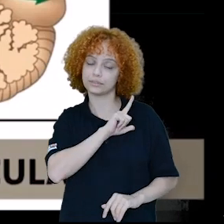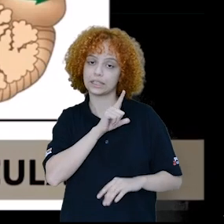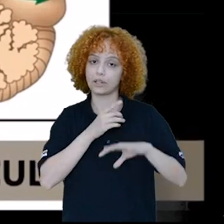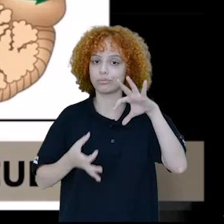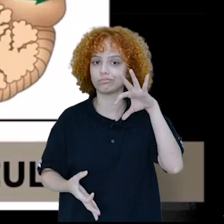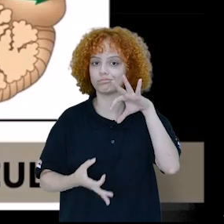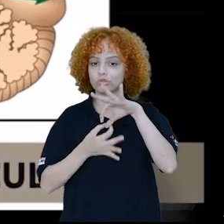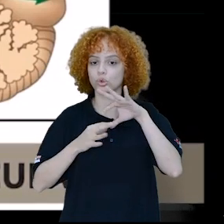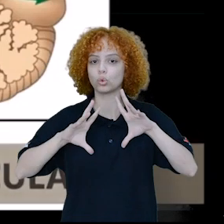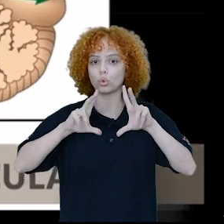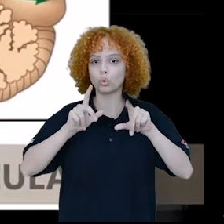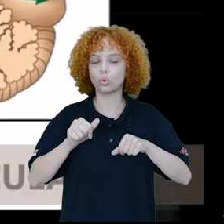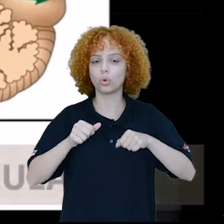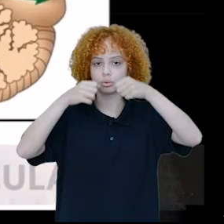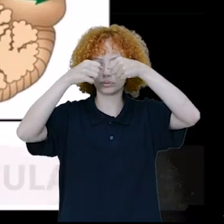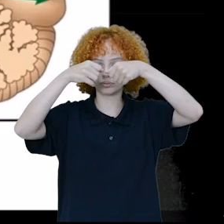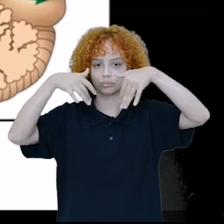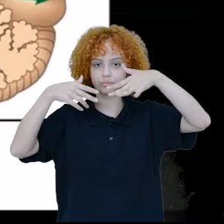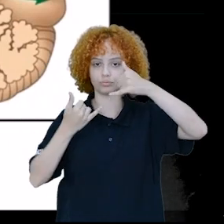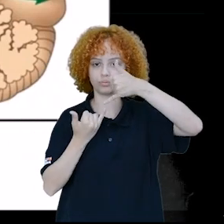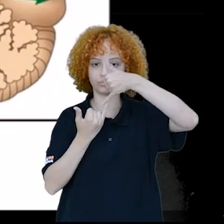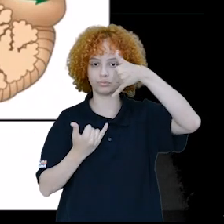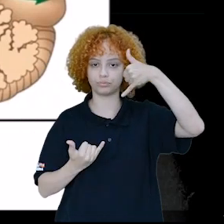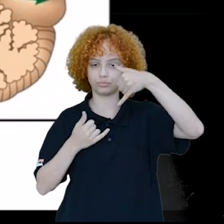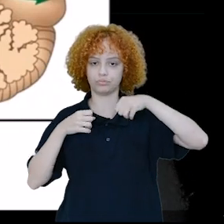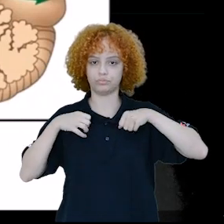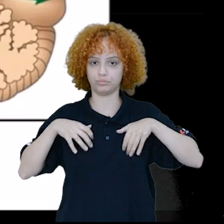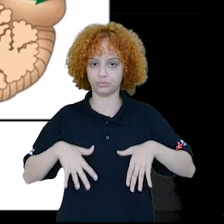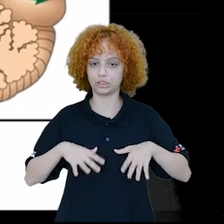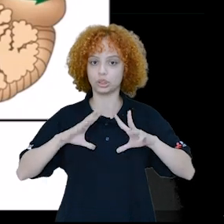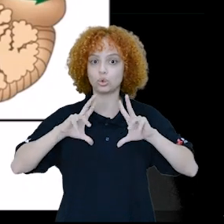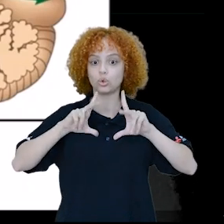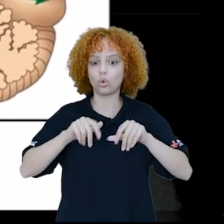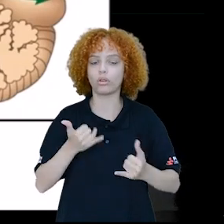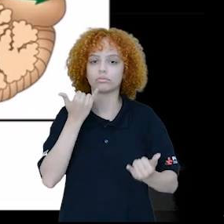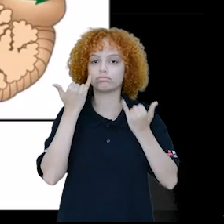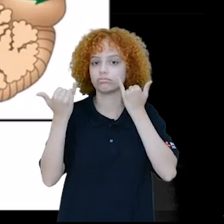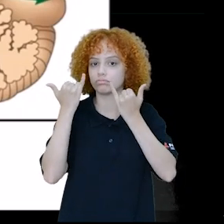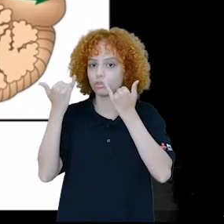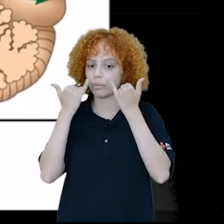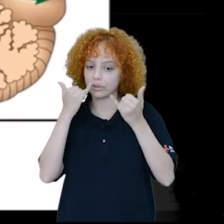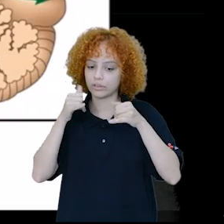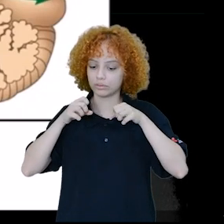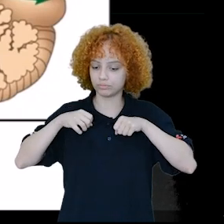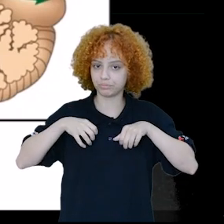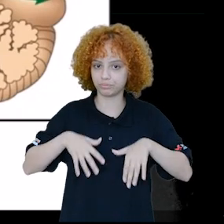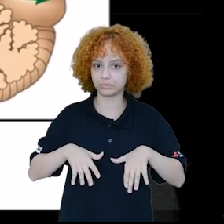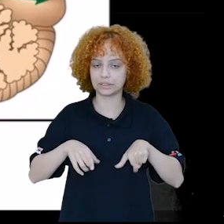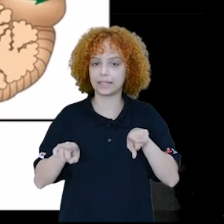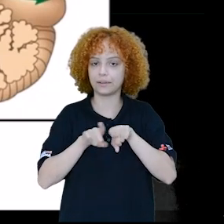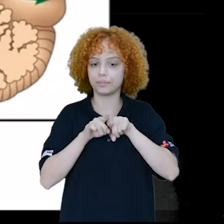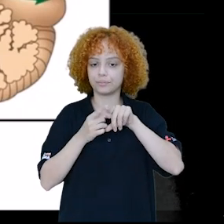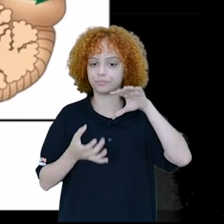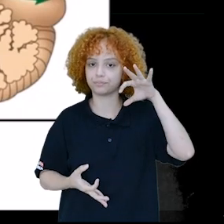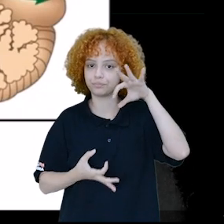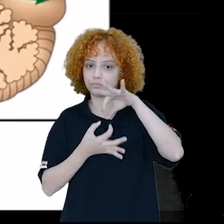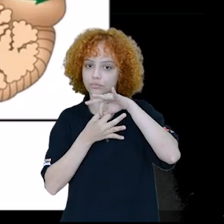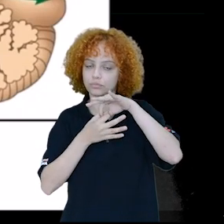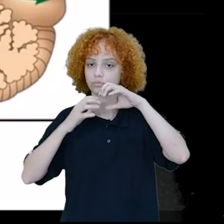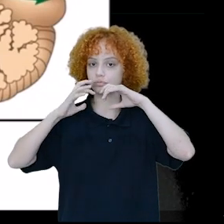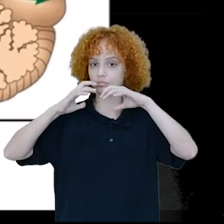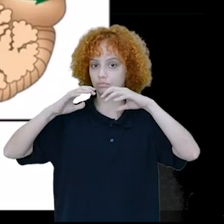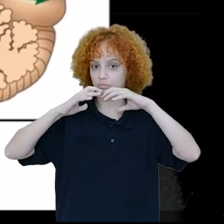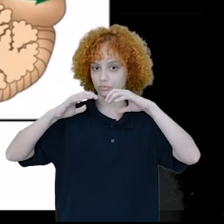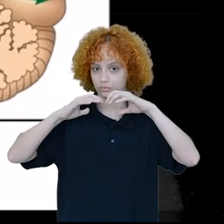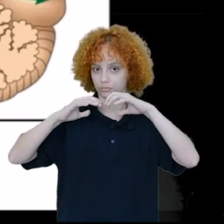conecta com todo o sistema nervoso, recebendo informações de todas as vias sensoriais e repassando-as